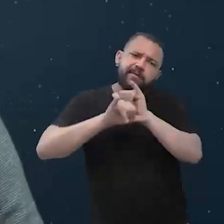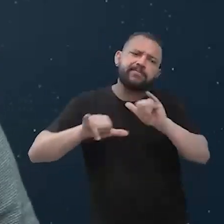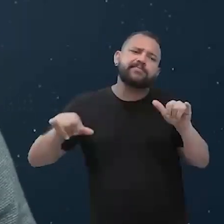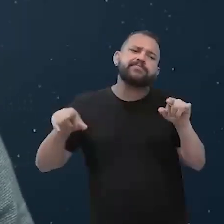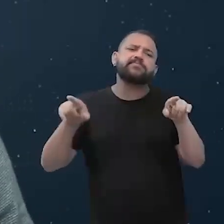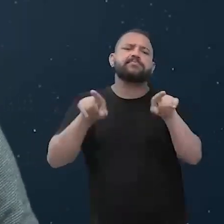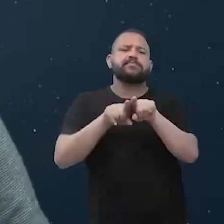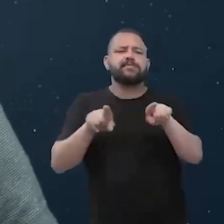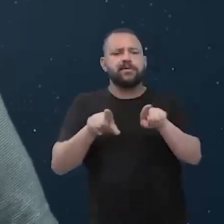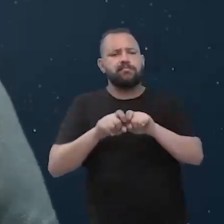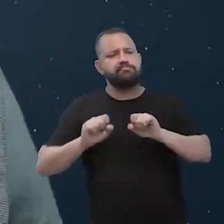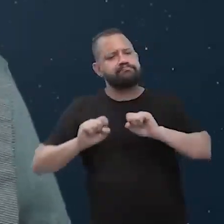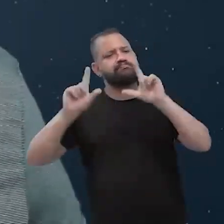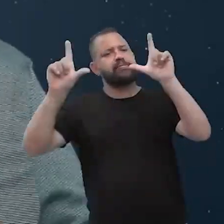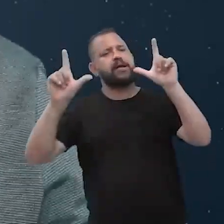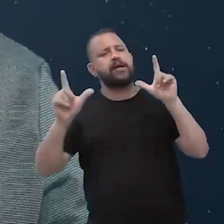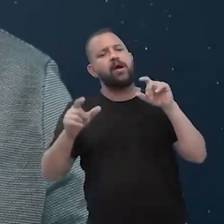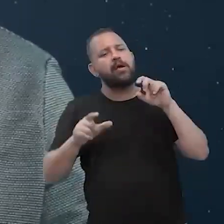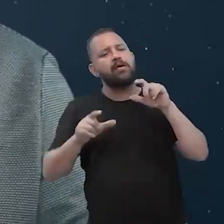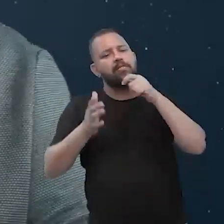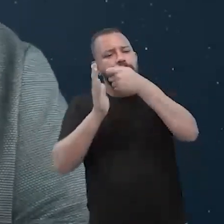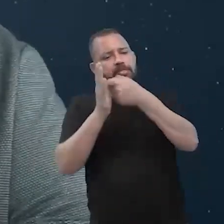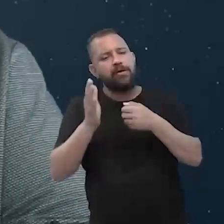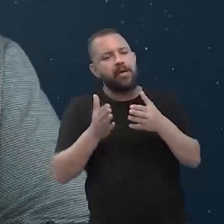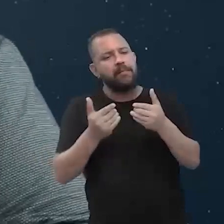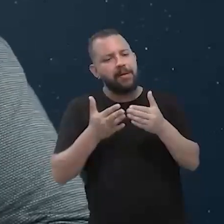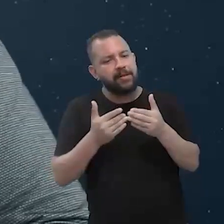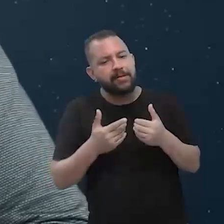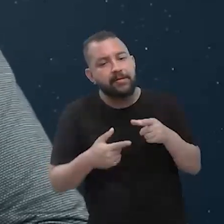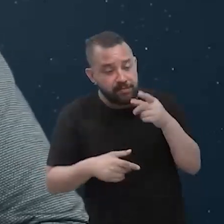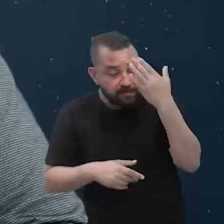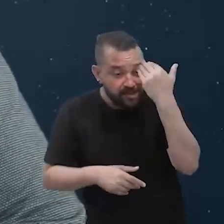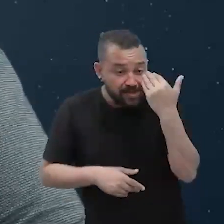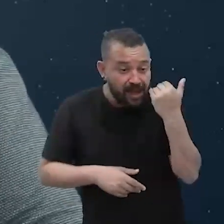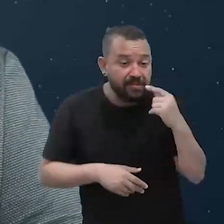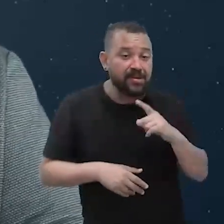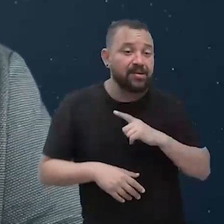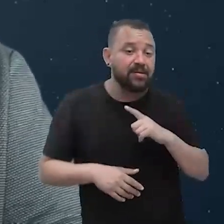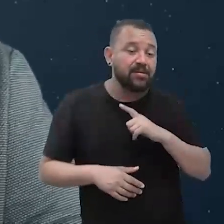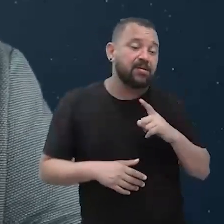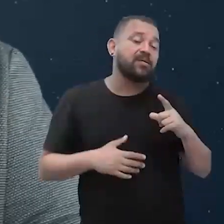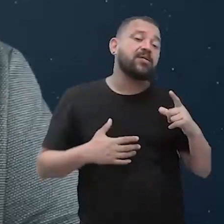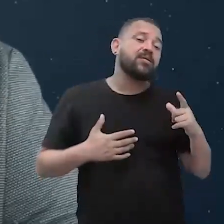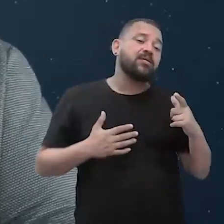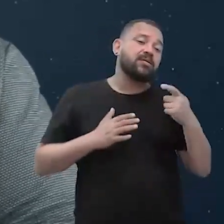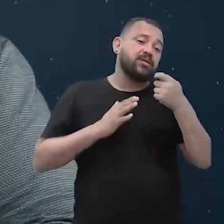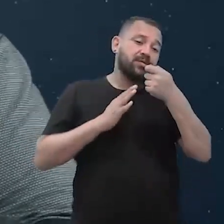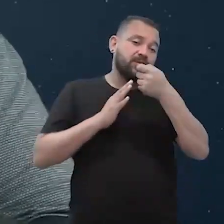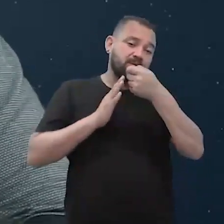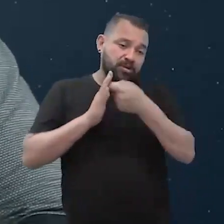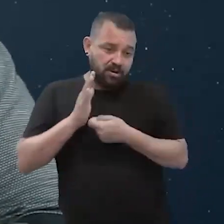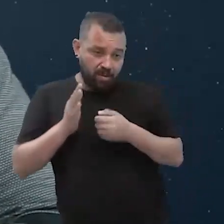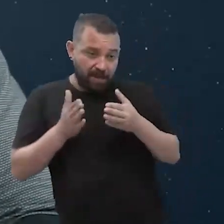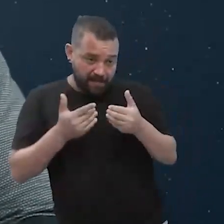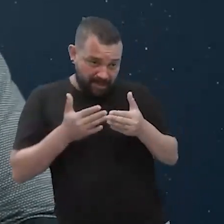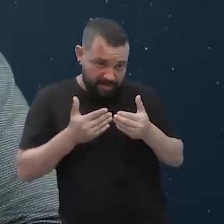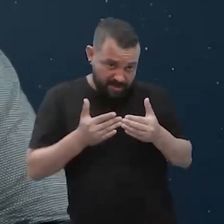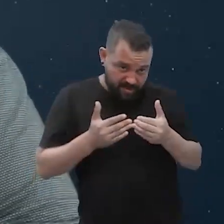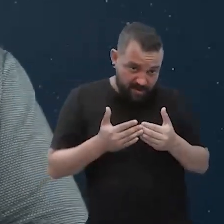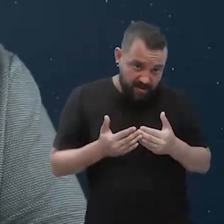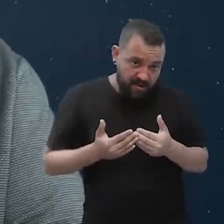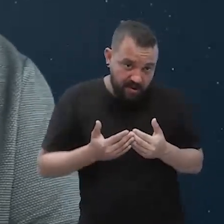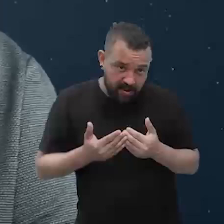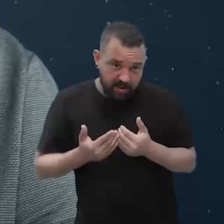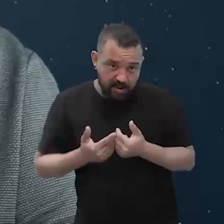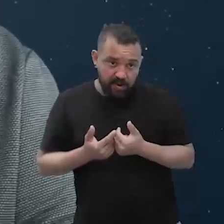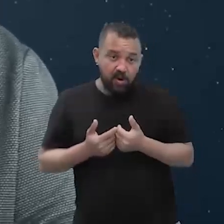textos apelativos. E você sabe, fera, que quando o texto é apelativo, o nível de linguagem